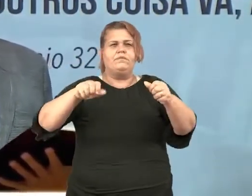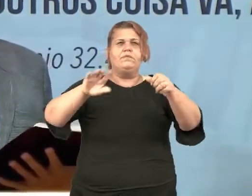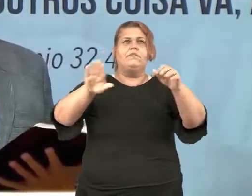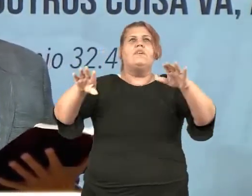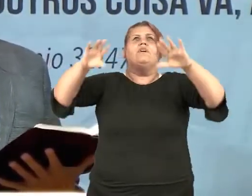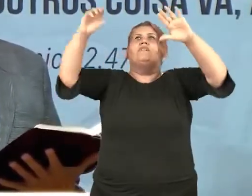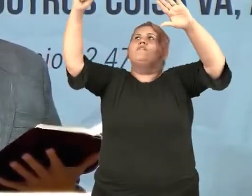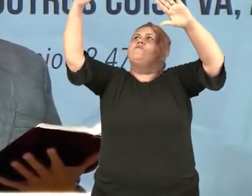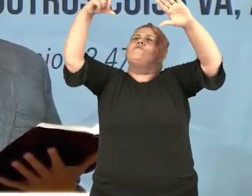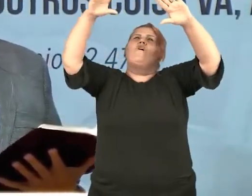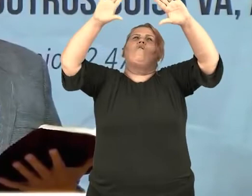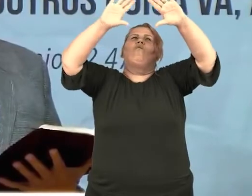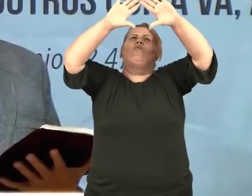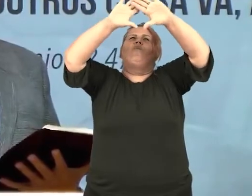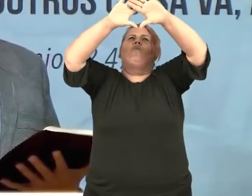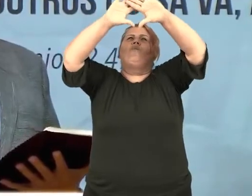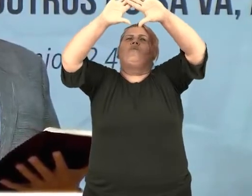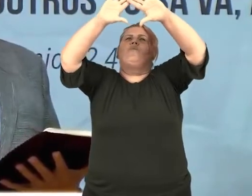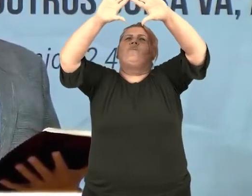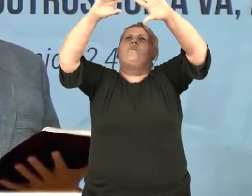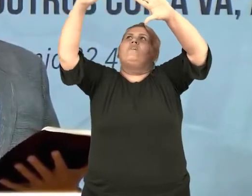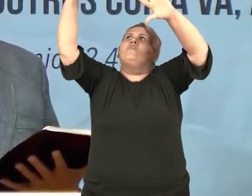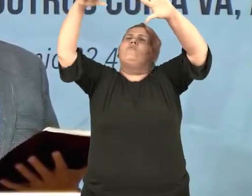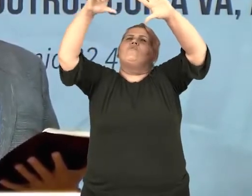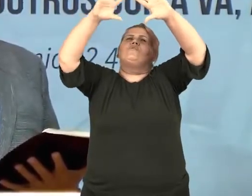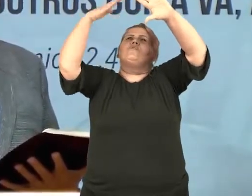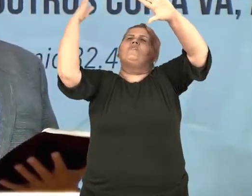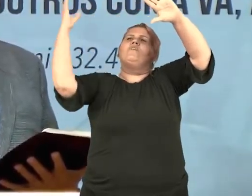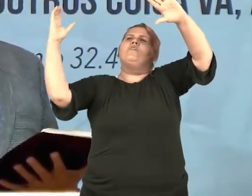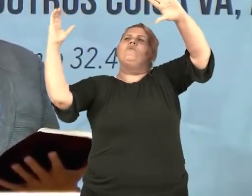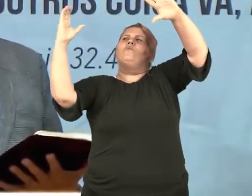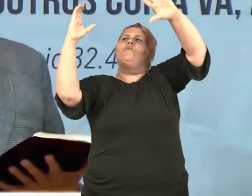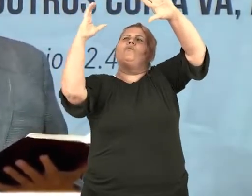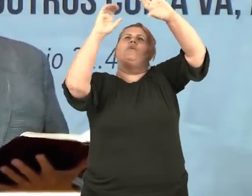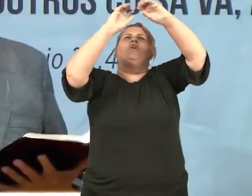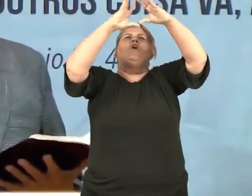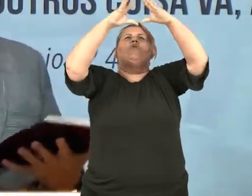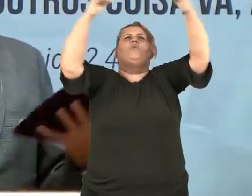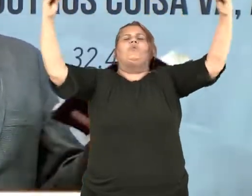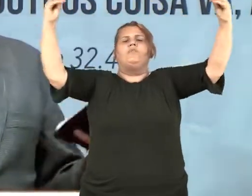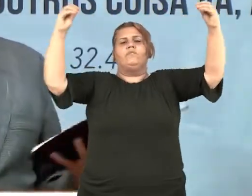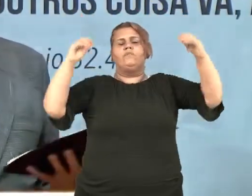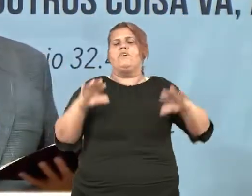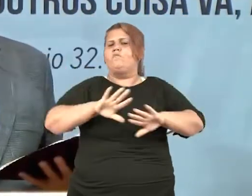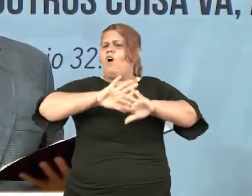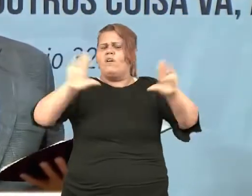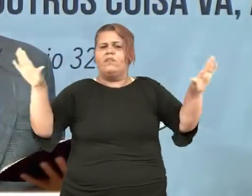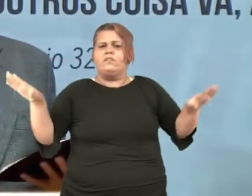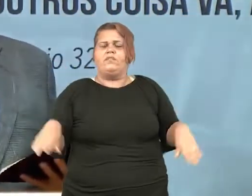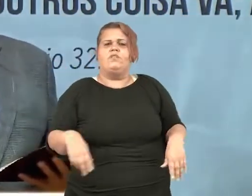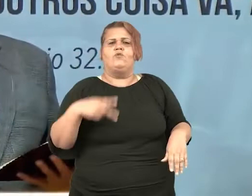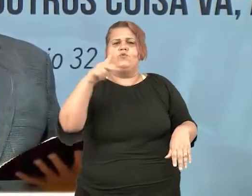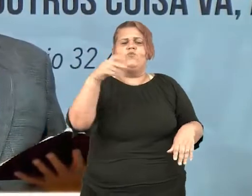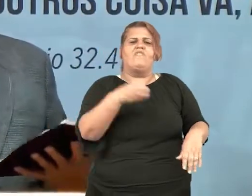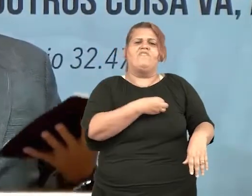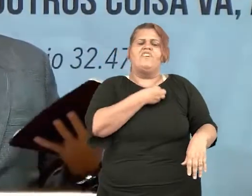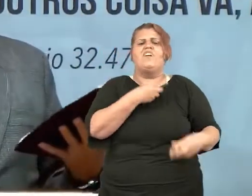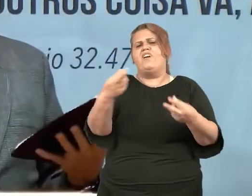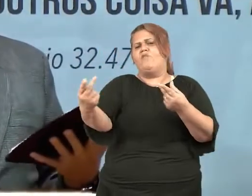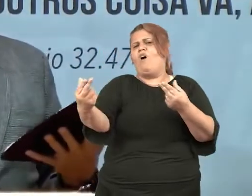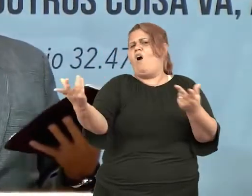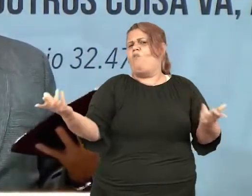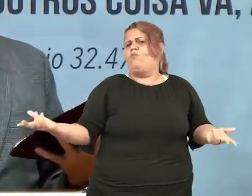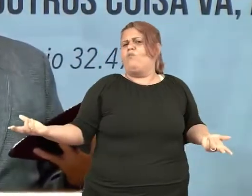o sol brota, e a luz do sol chega, e o calor chega, e a neblina se dissipa, e ela vai embora. A